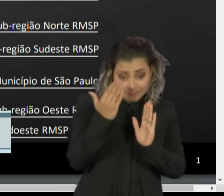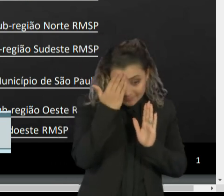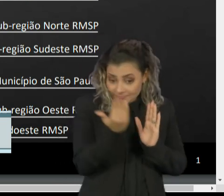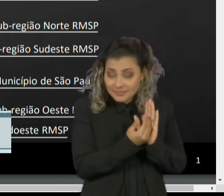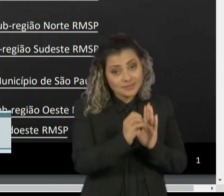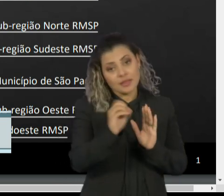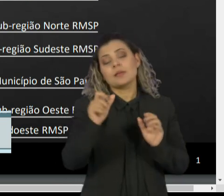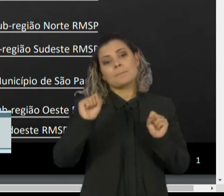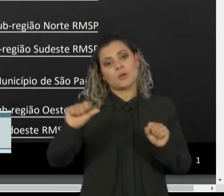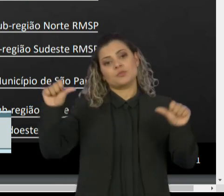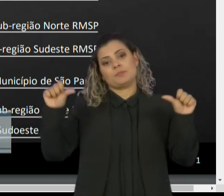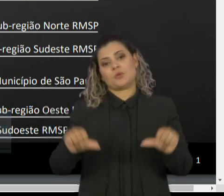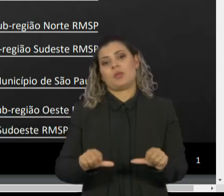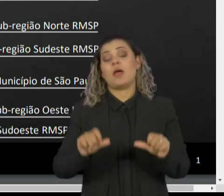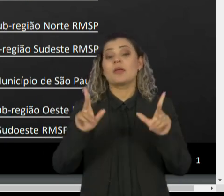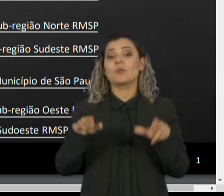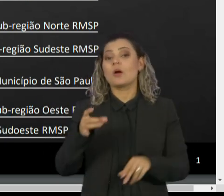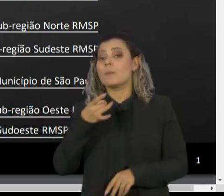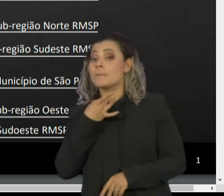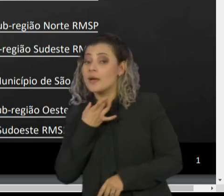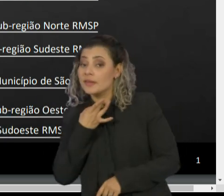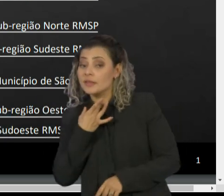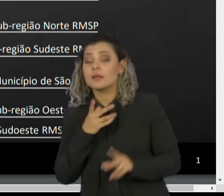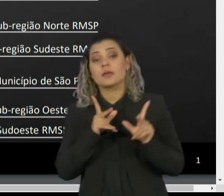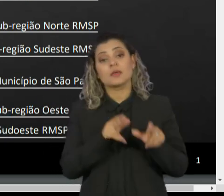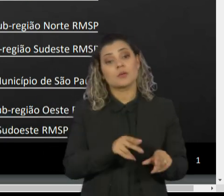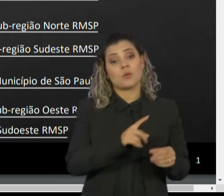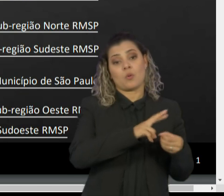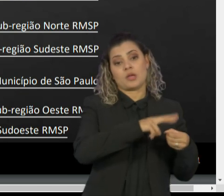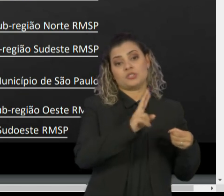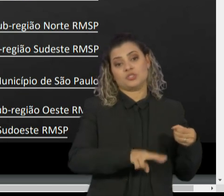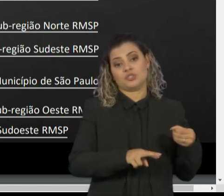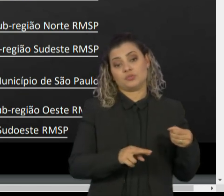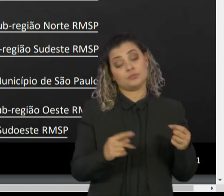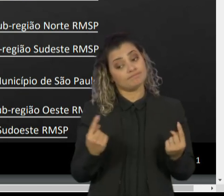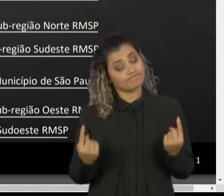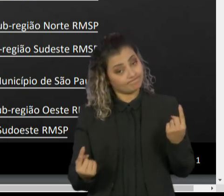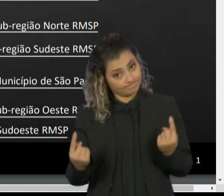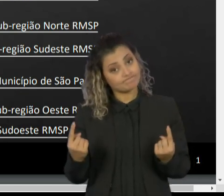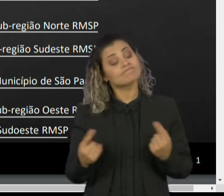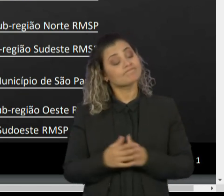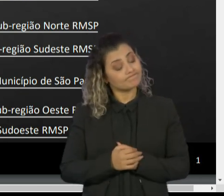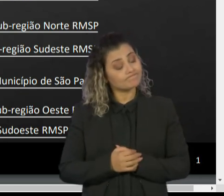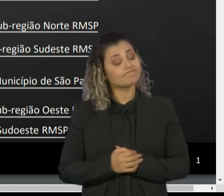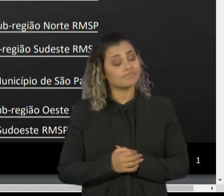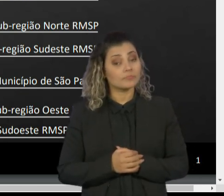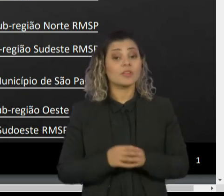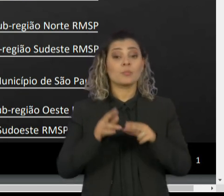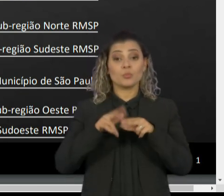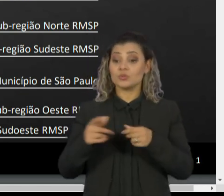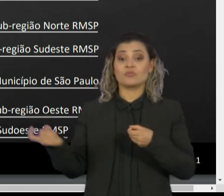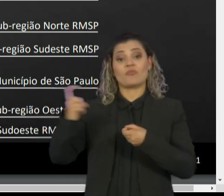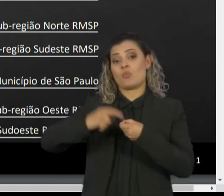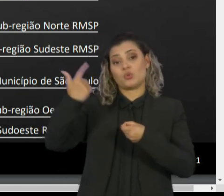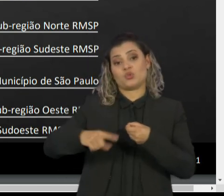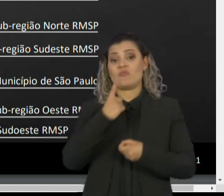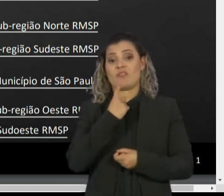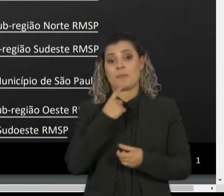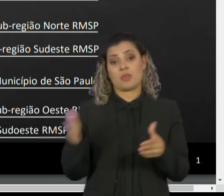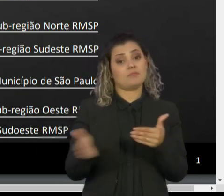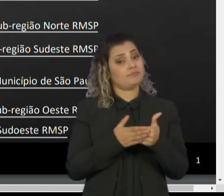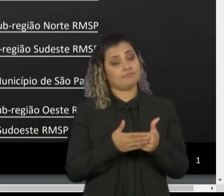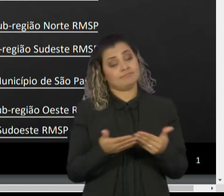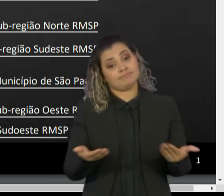aconteceu no caso de Marília e também de Registro. Os indicadores que levaram eles para a fase vermelha são sobre